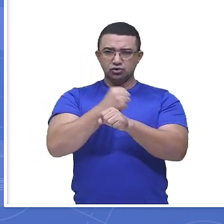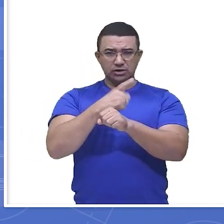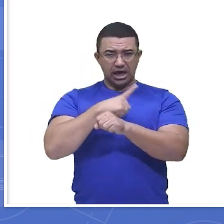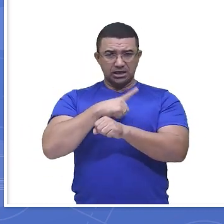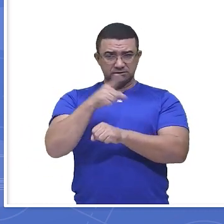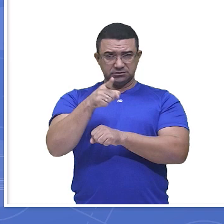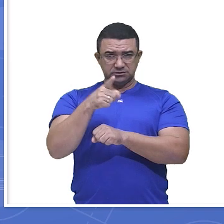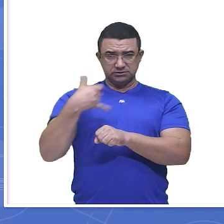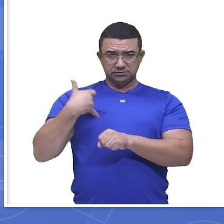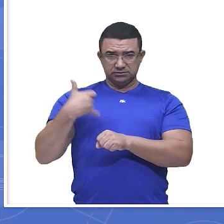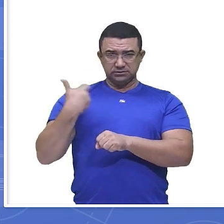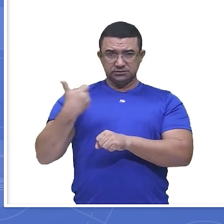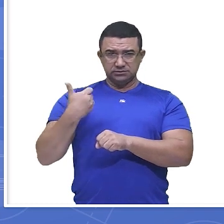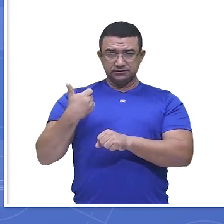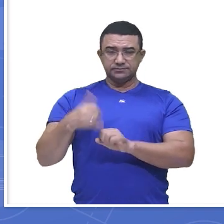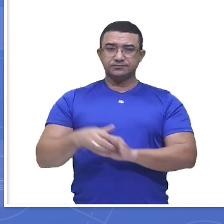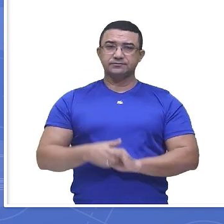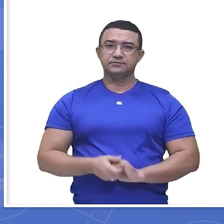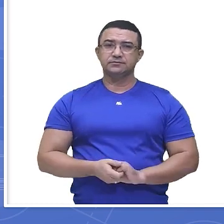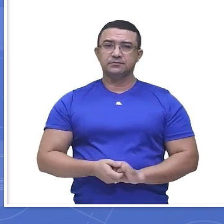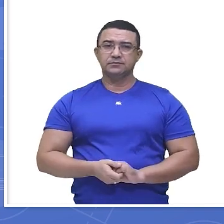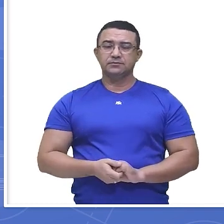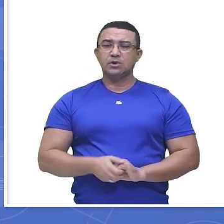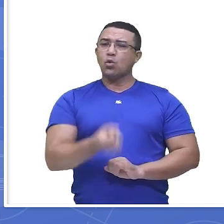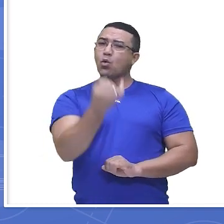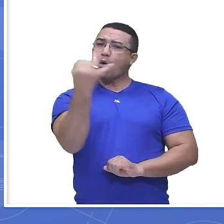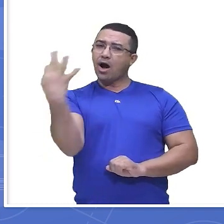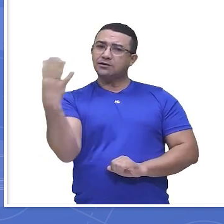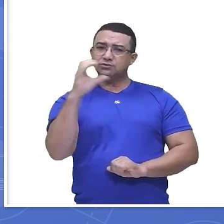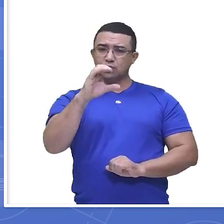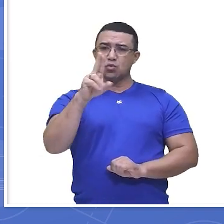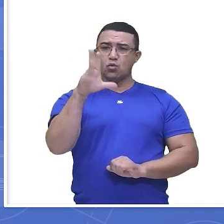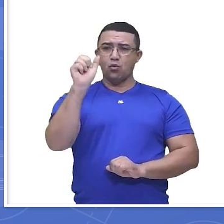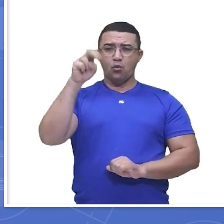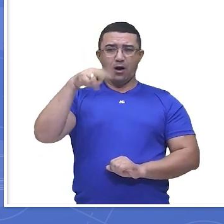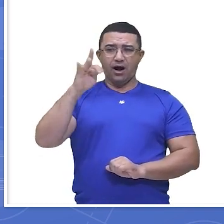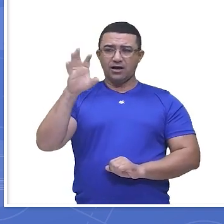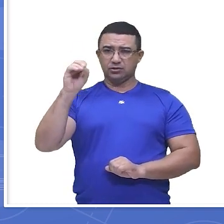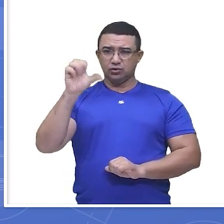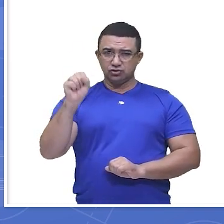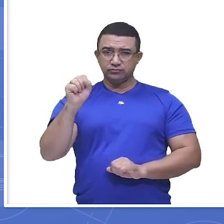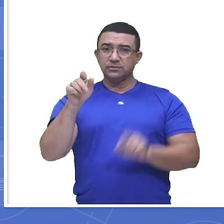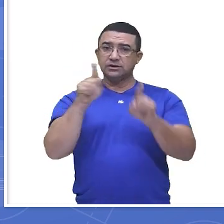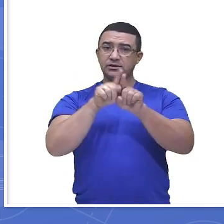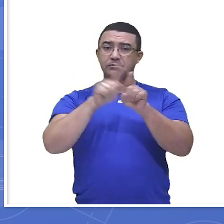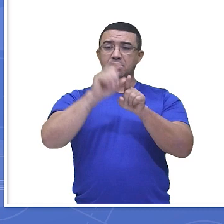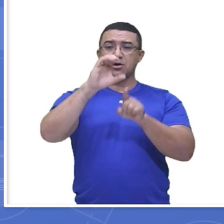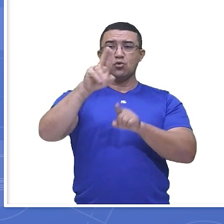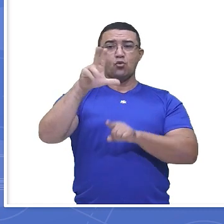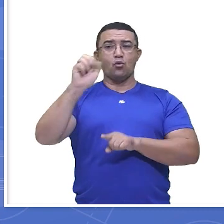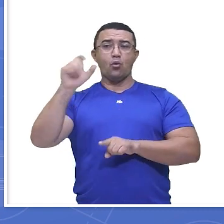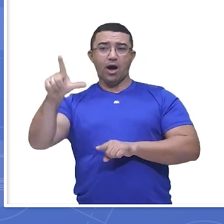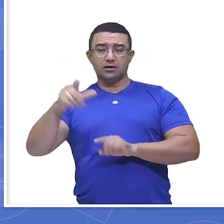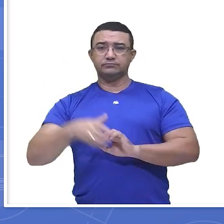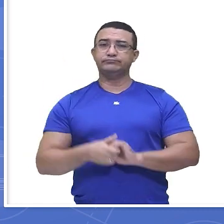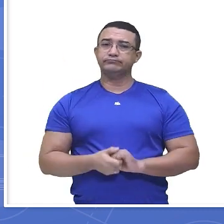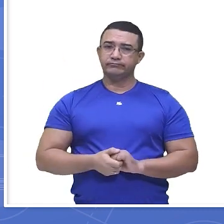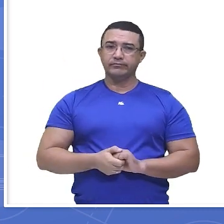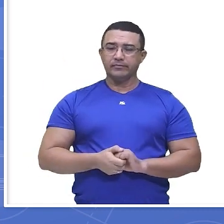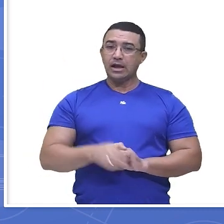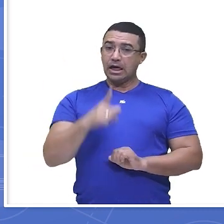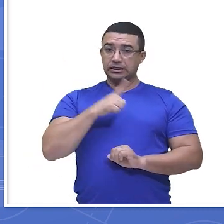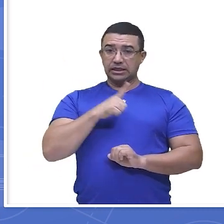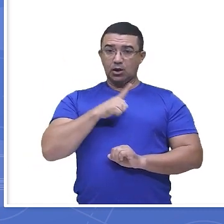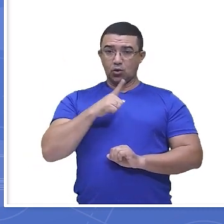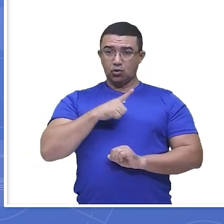São os pronomes interrogativos usados. Quantos anos tienes? Qual é a tua idade? A resposta é única. Tenho 18